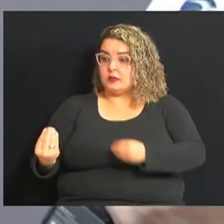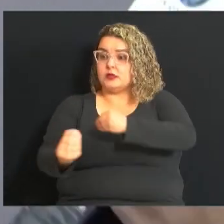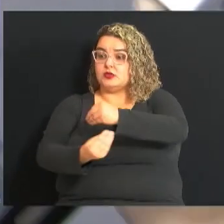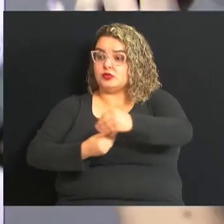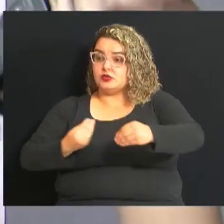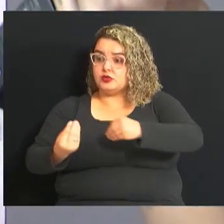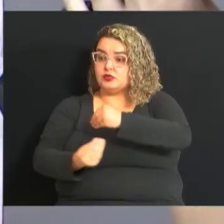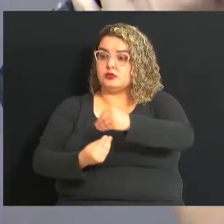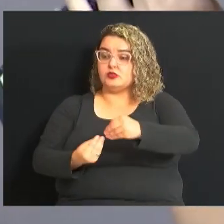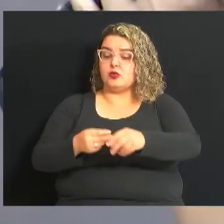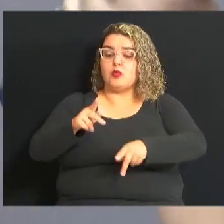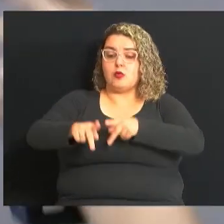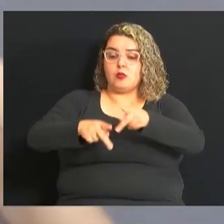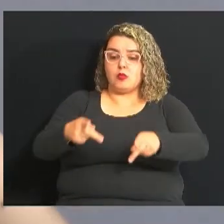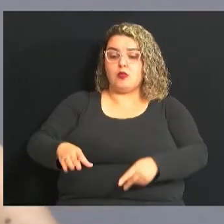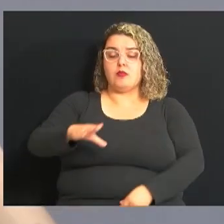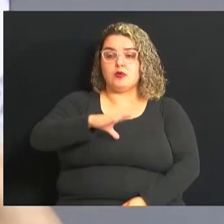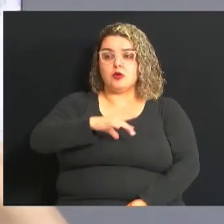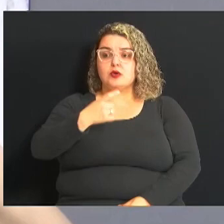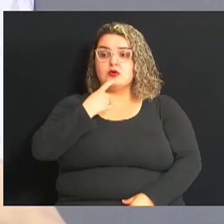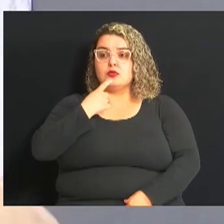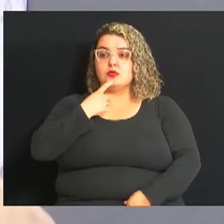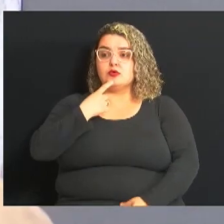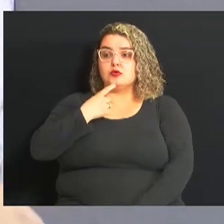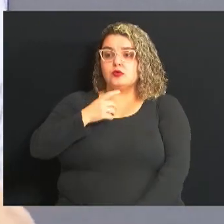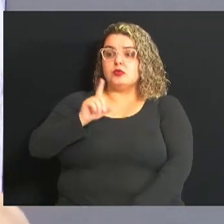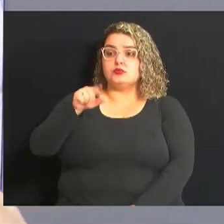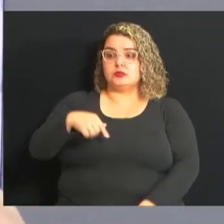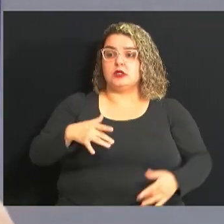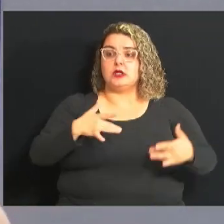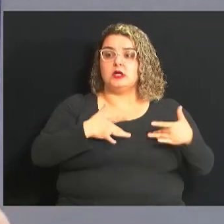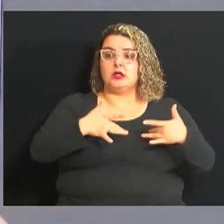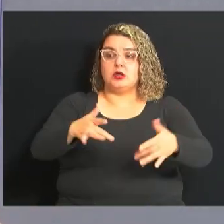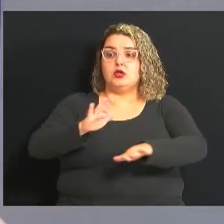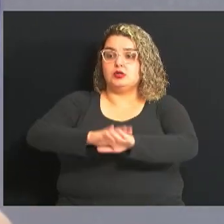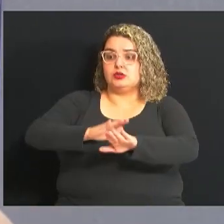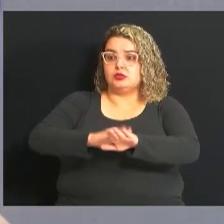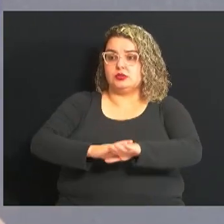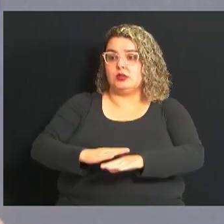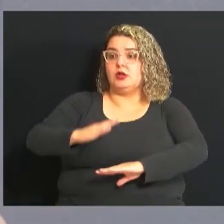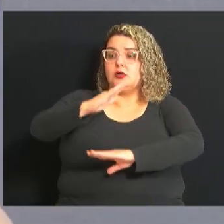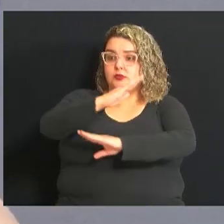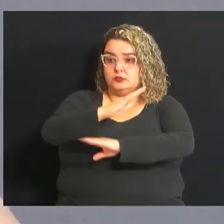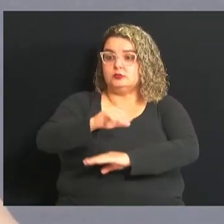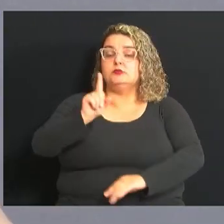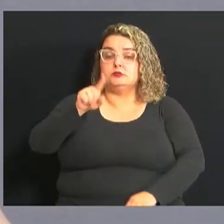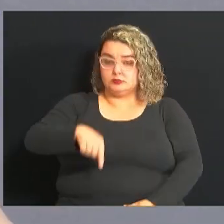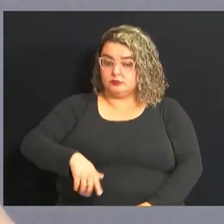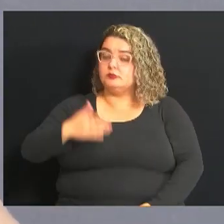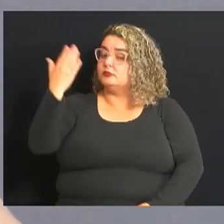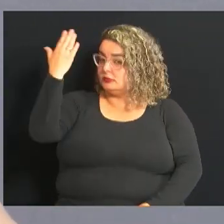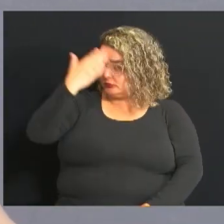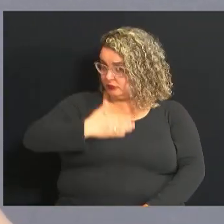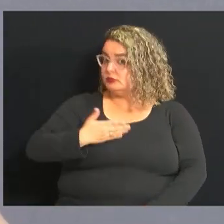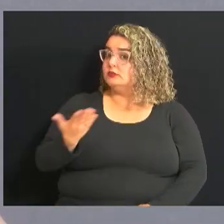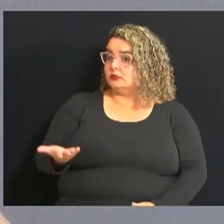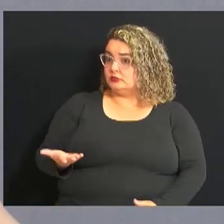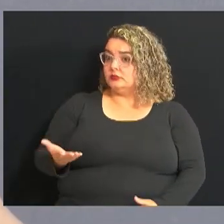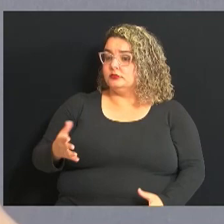povo campineiro quando surgem ações solidárias no município. A Câmara é testemunha desse espírito